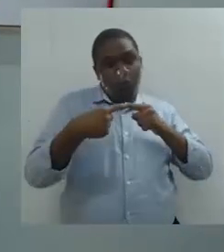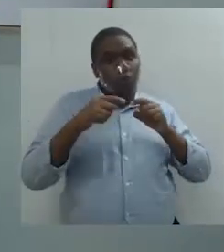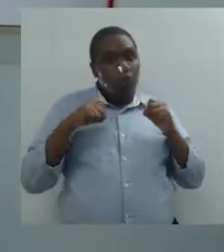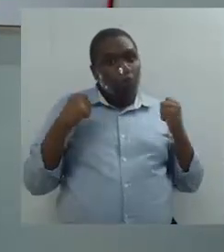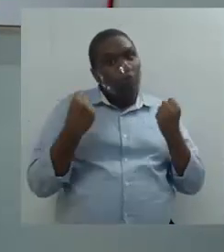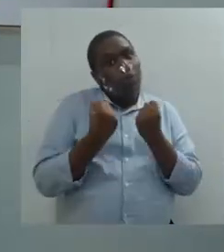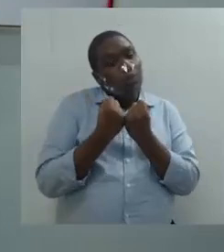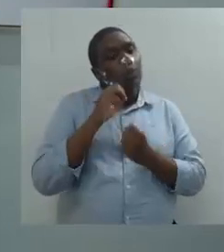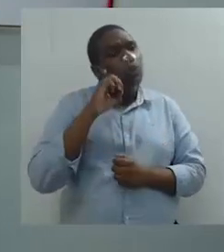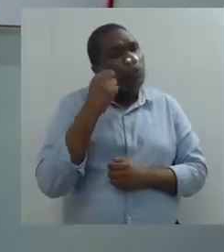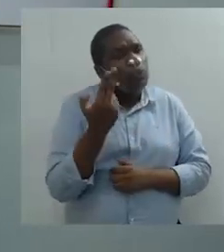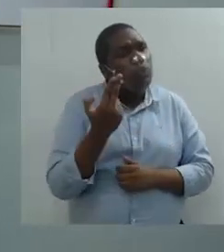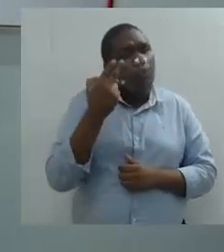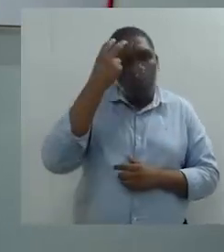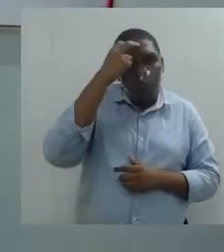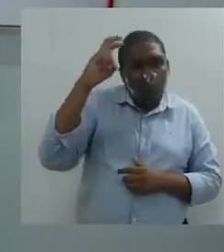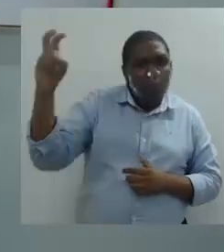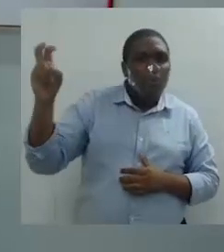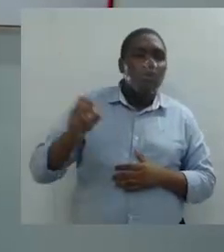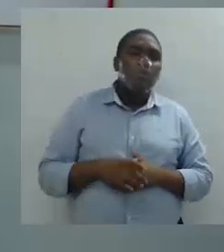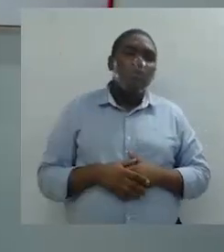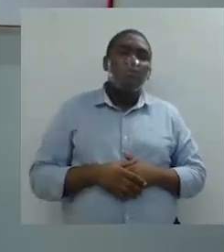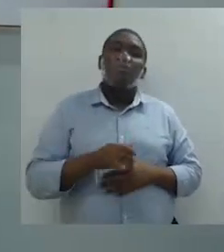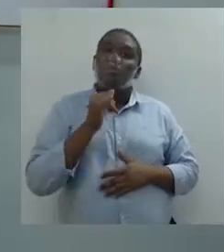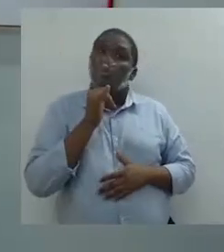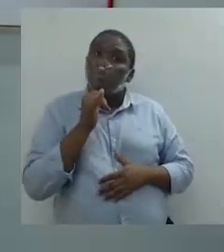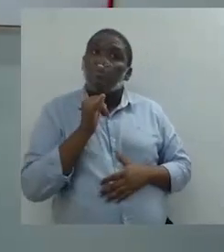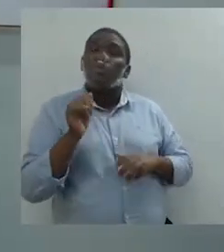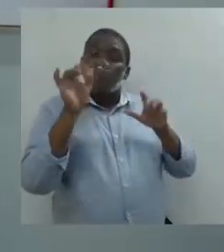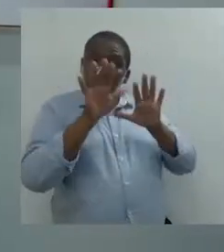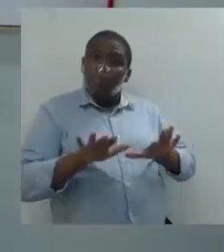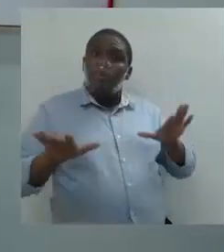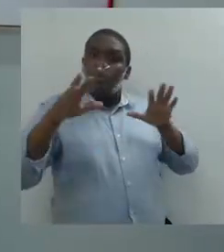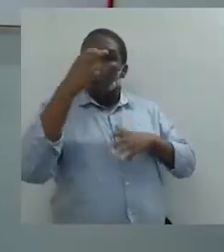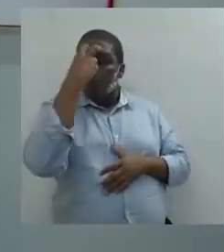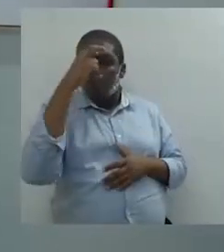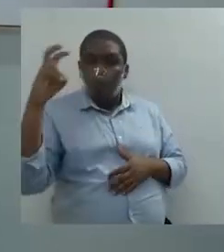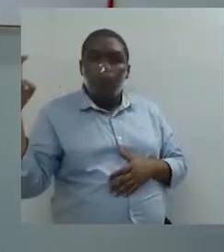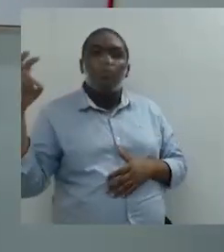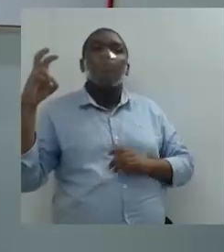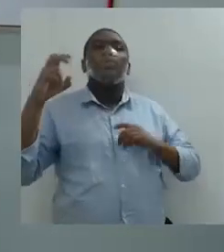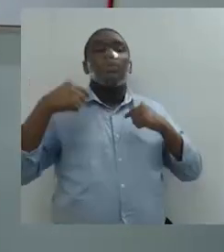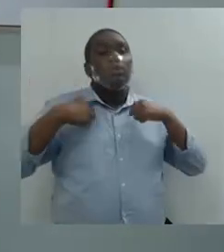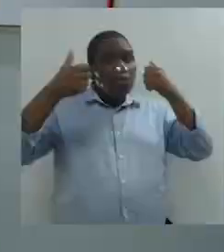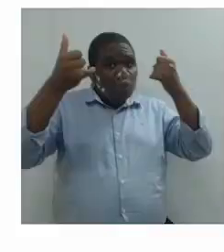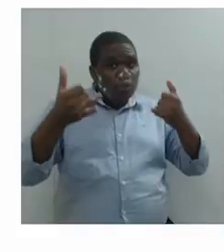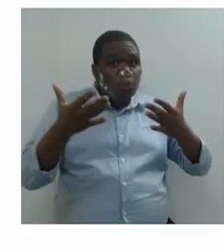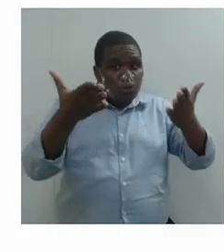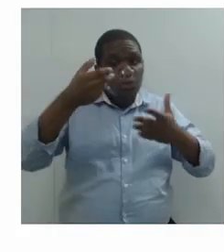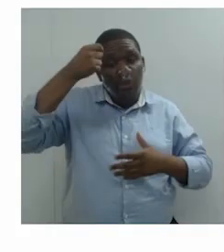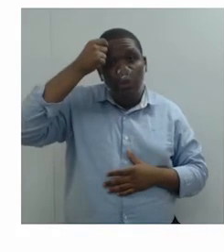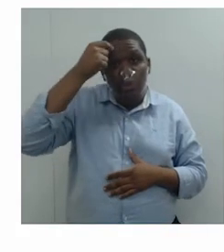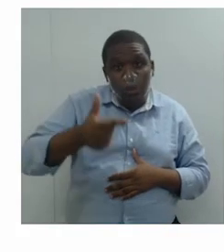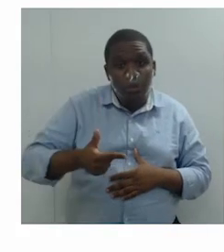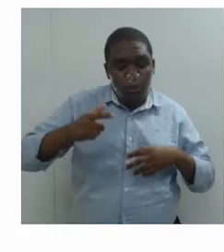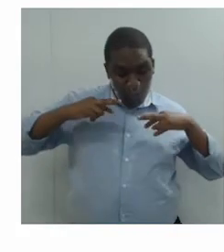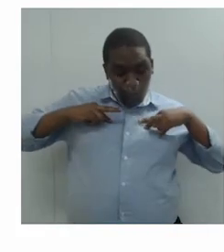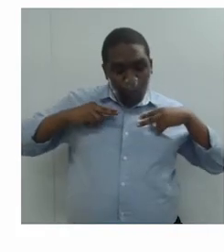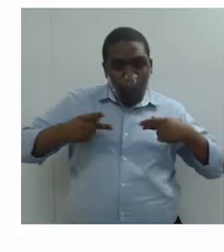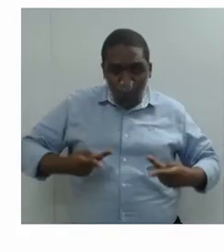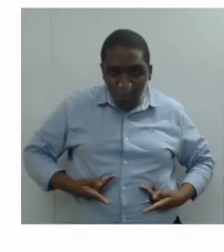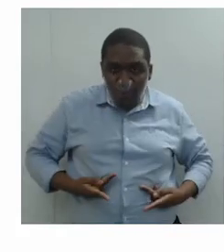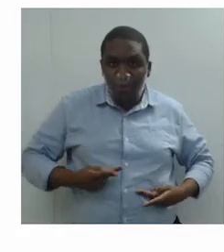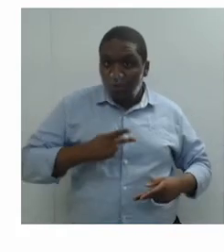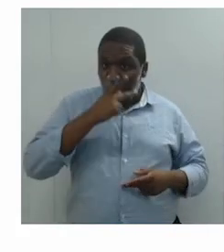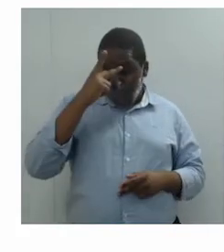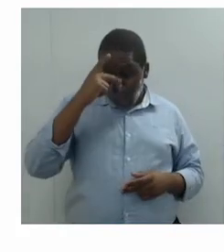ou culturais. Quando eu falo de paisagem cultural, eu trago essas ideias do humano, do